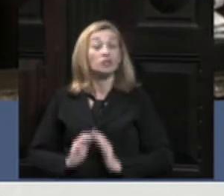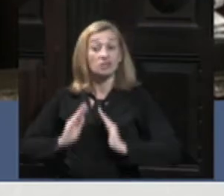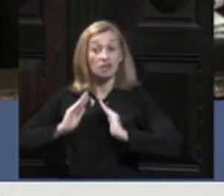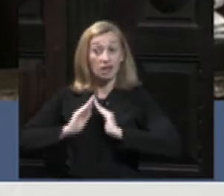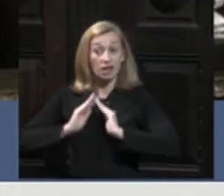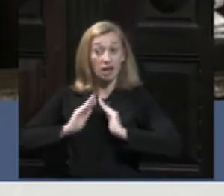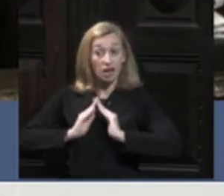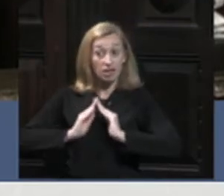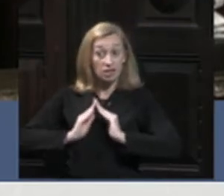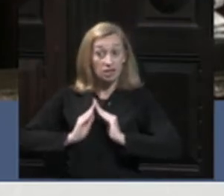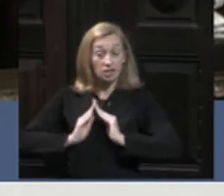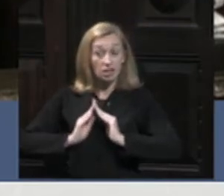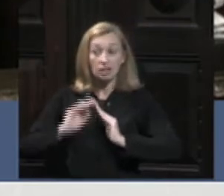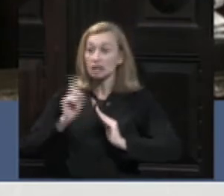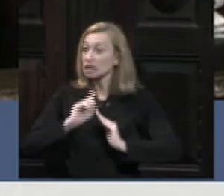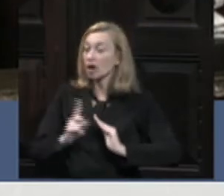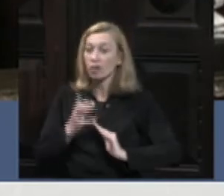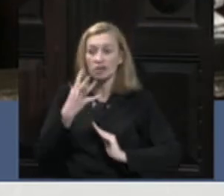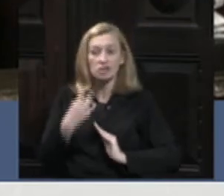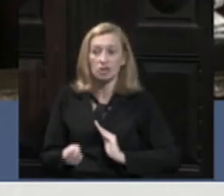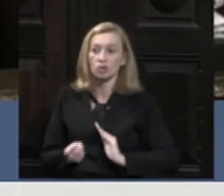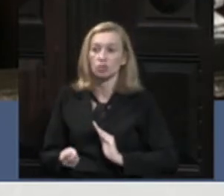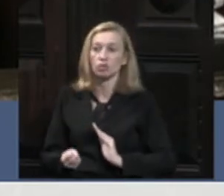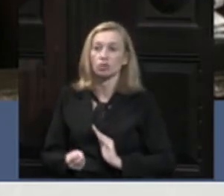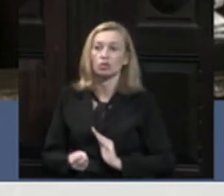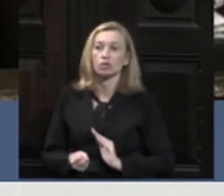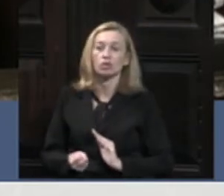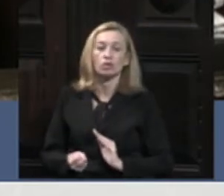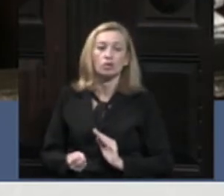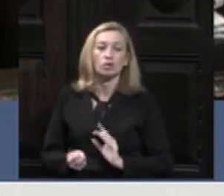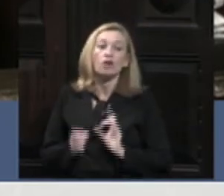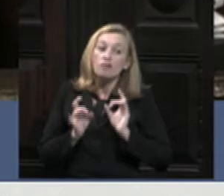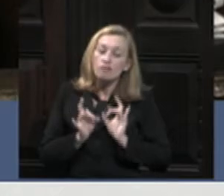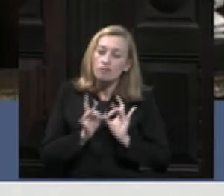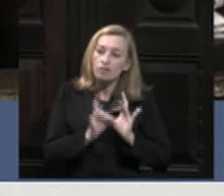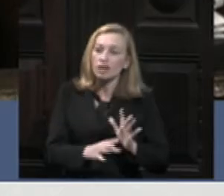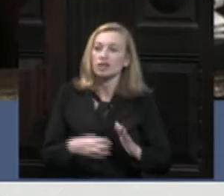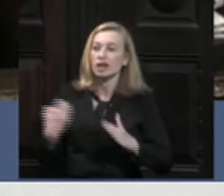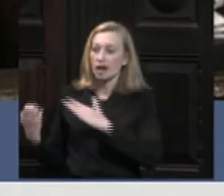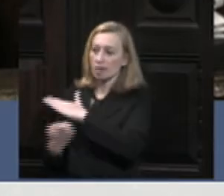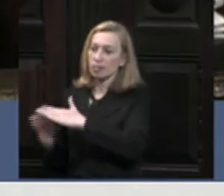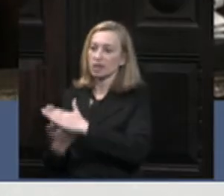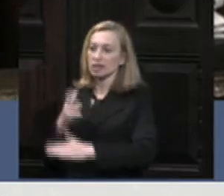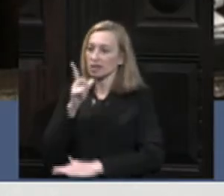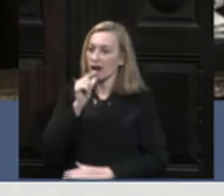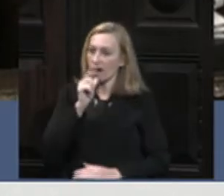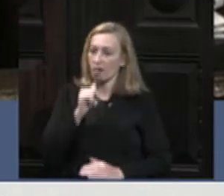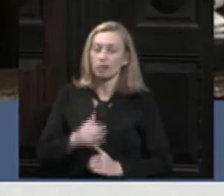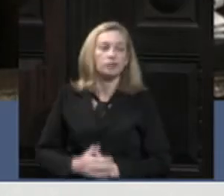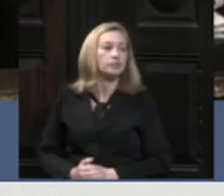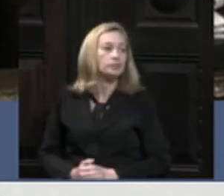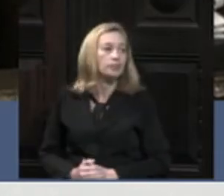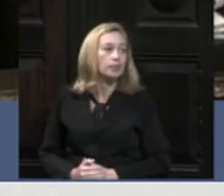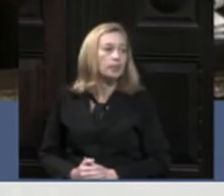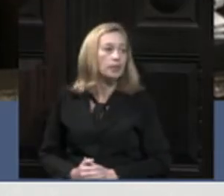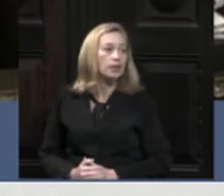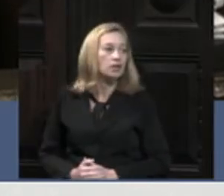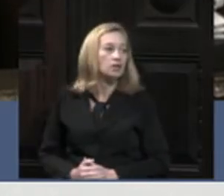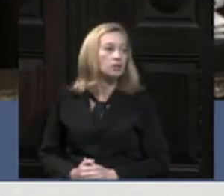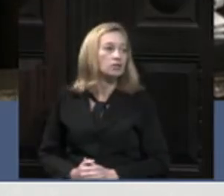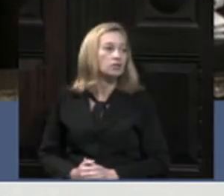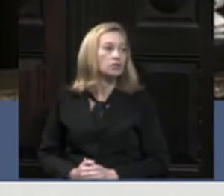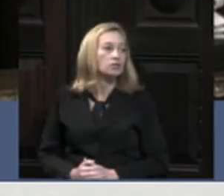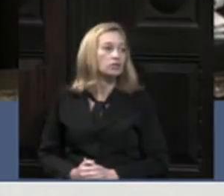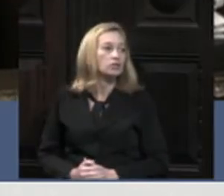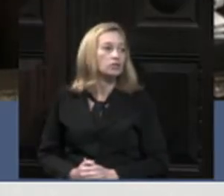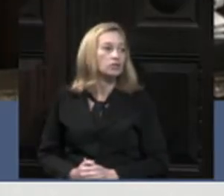decidiu não permitir a privatização da SEDAI. A recuperação